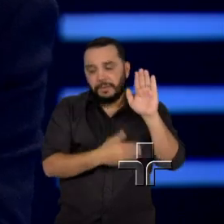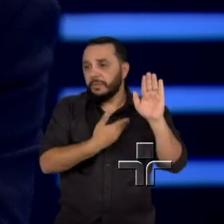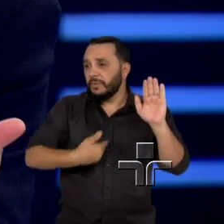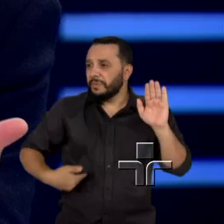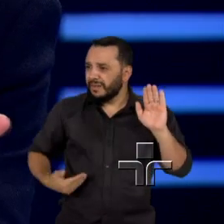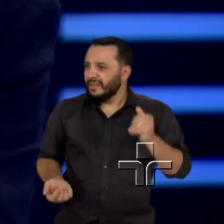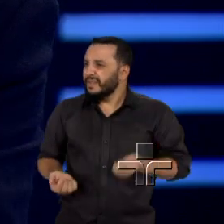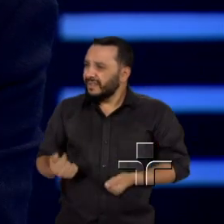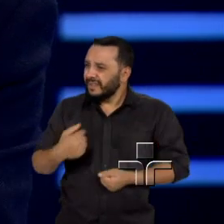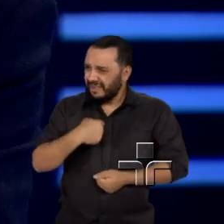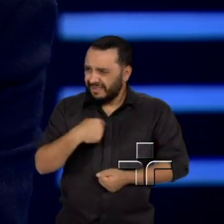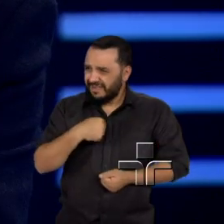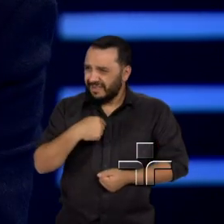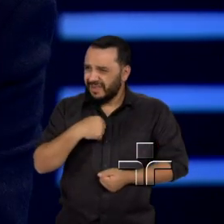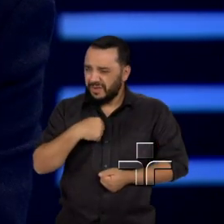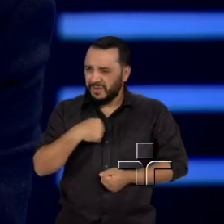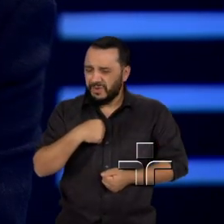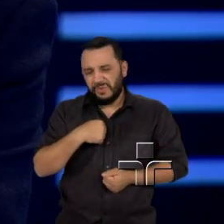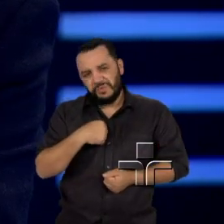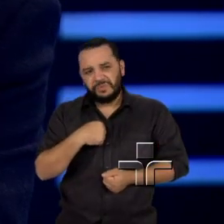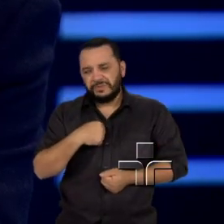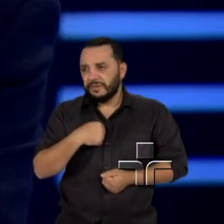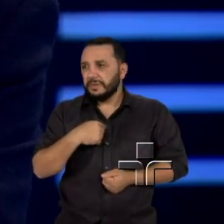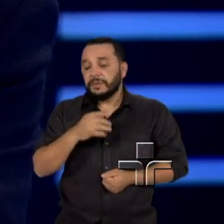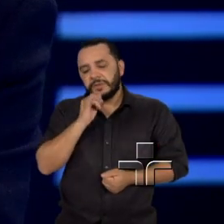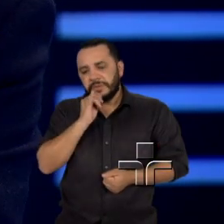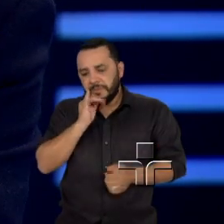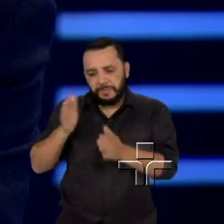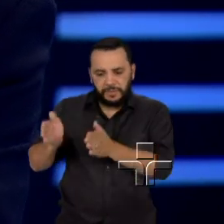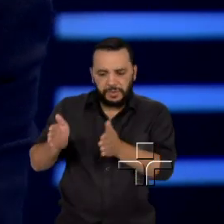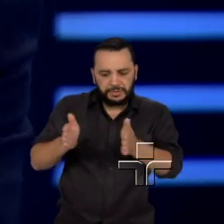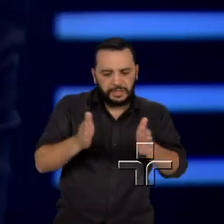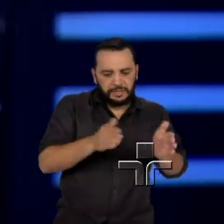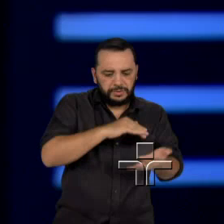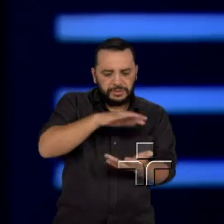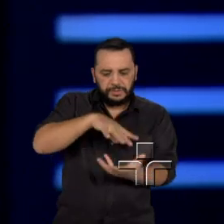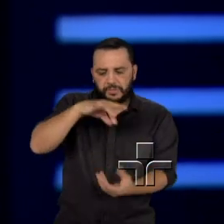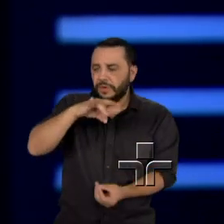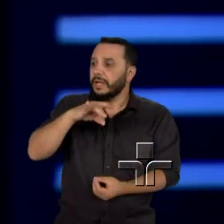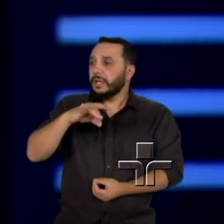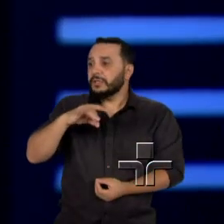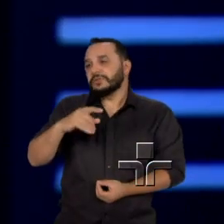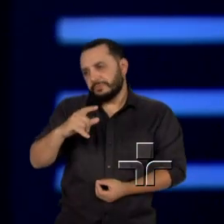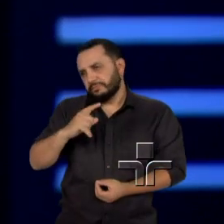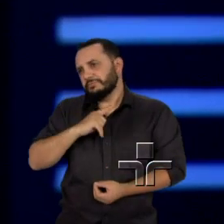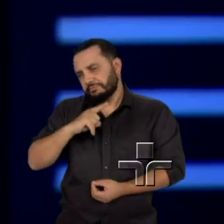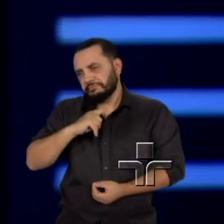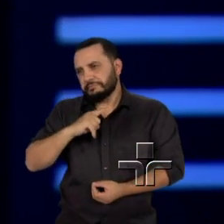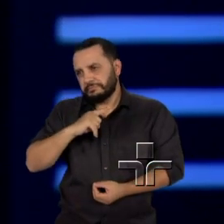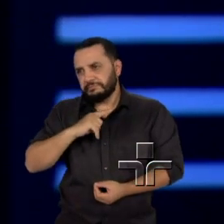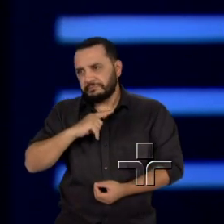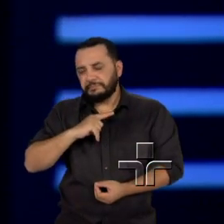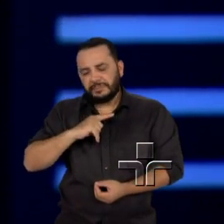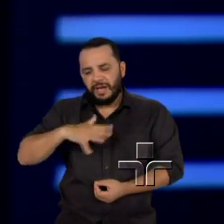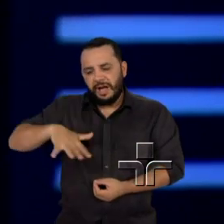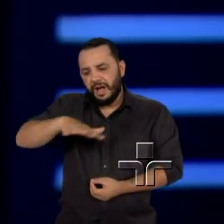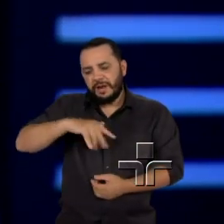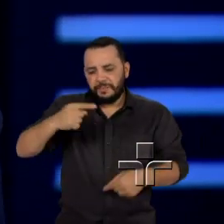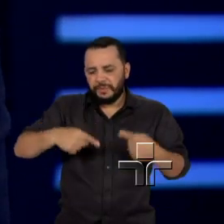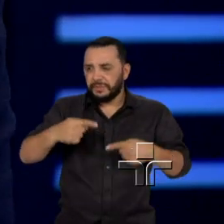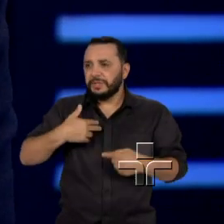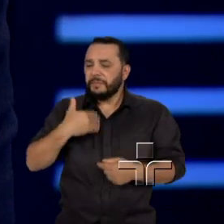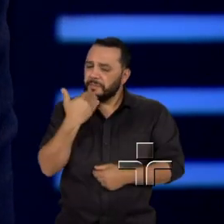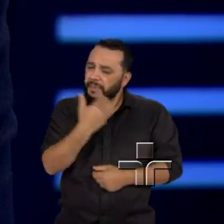eu não nego para qualquer outra área, que no processo democrático, como se o rearranjo das forças políticas peçam